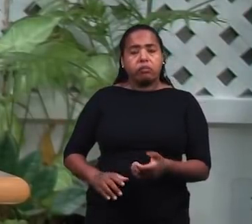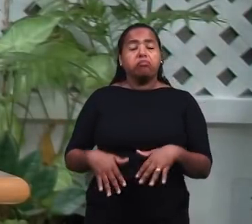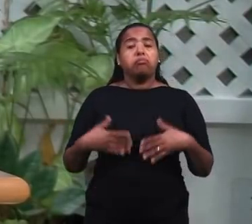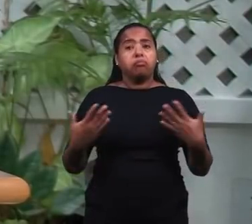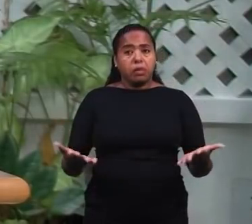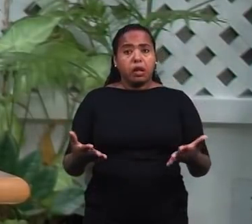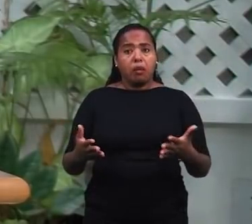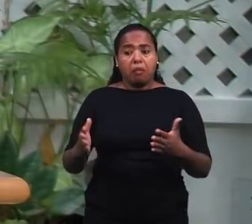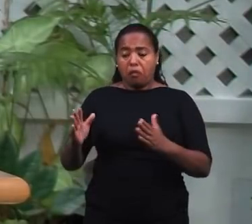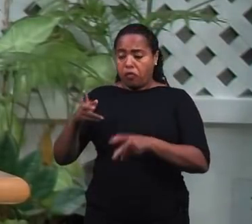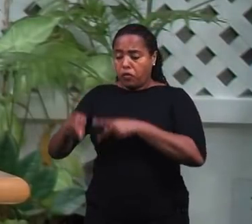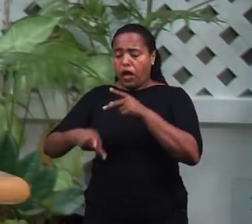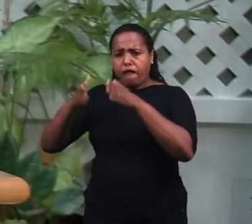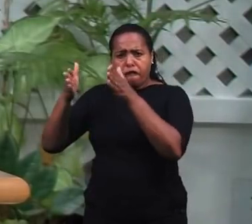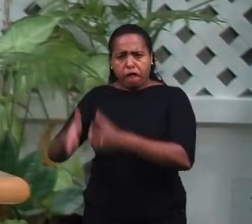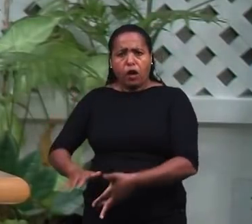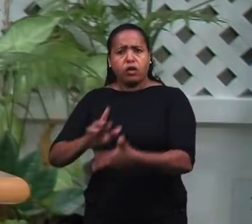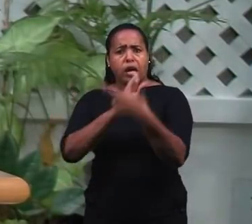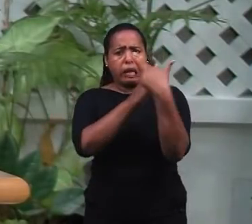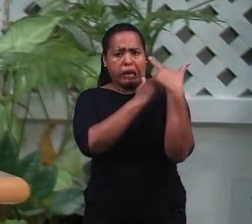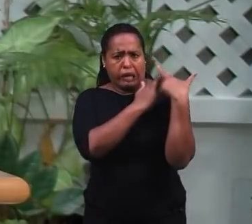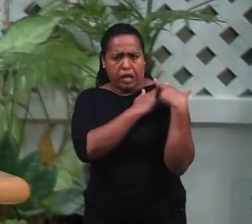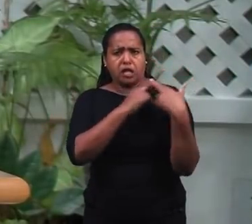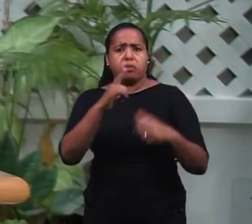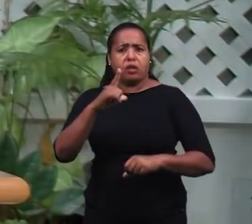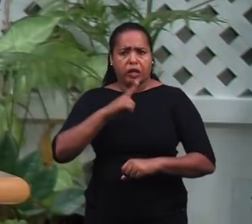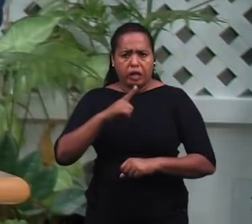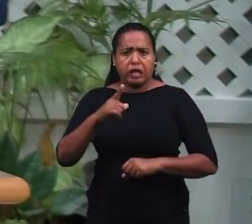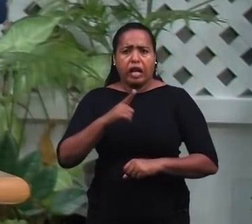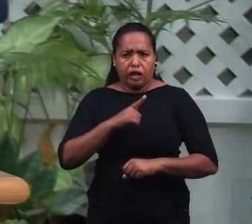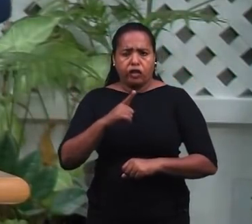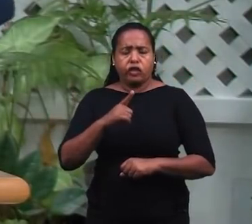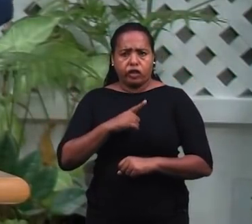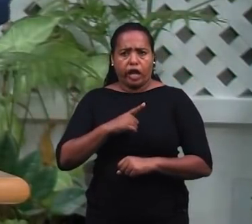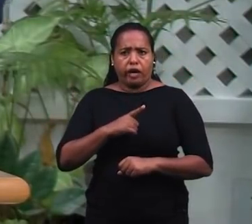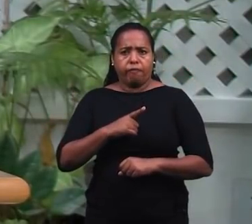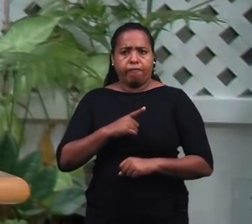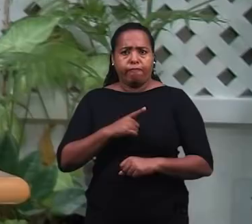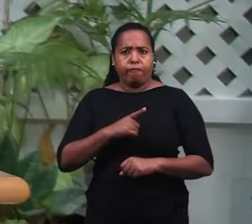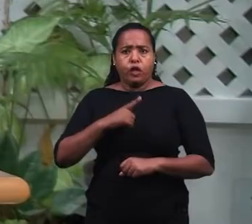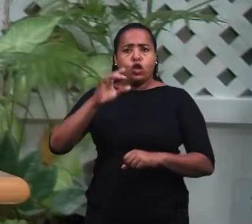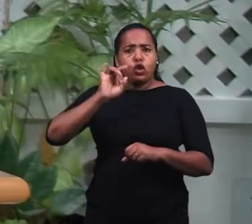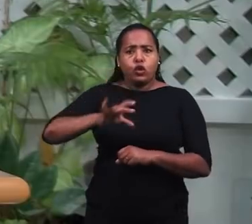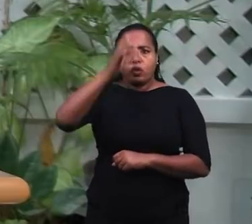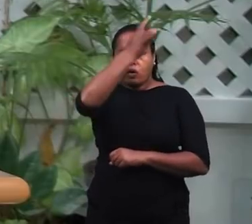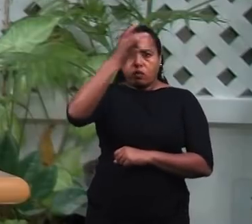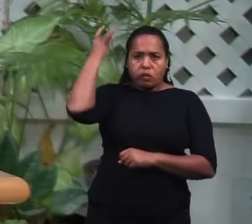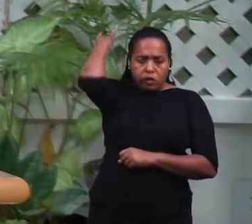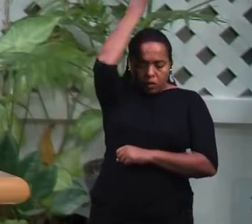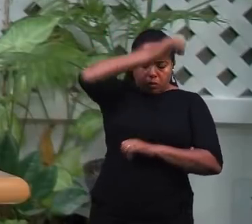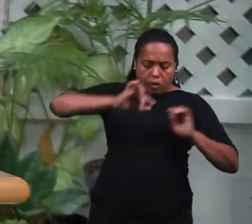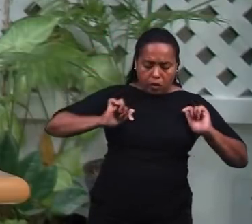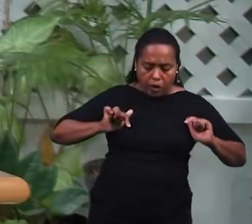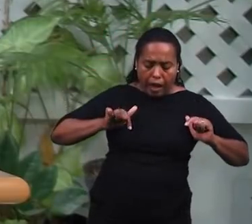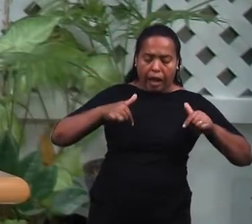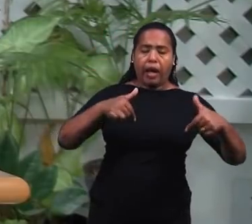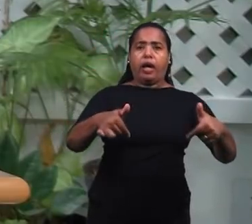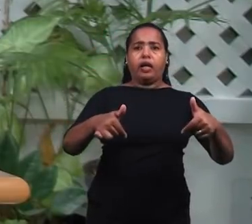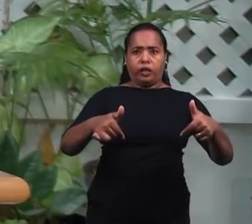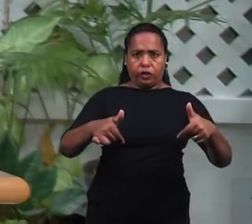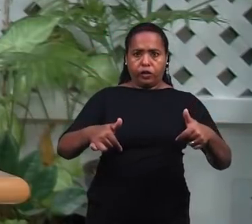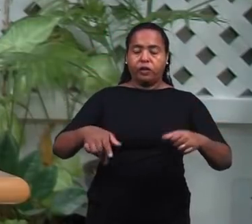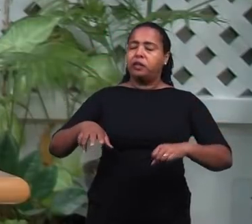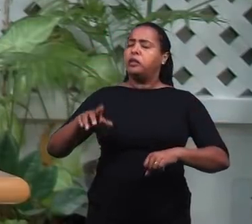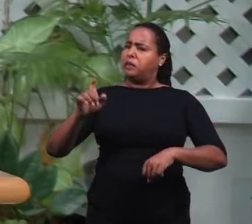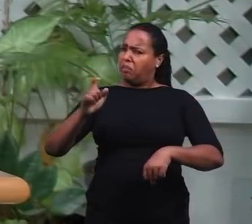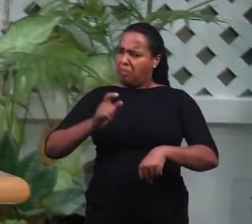sua responsabilidade da pureza. E essa pureza, quem opera nela é o Espírito Santo, quando o homem